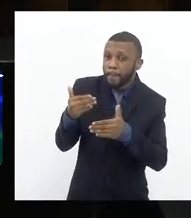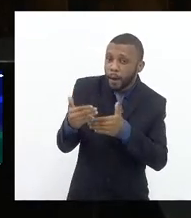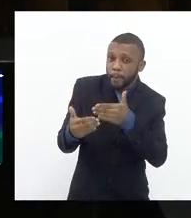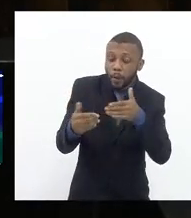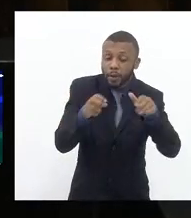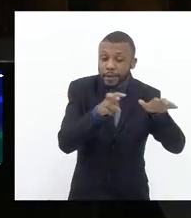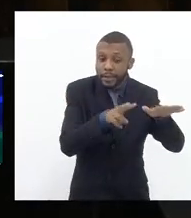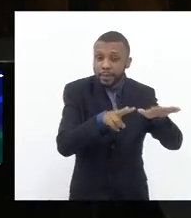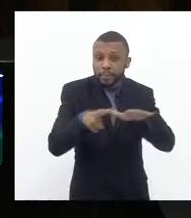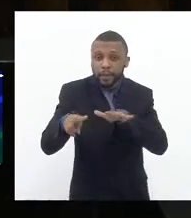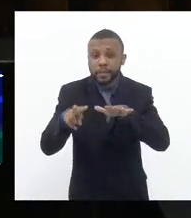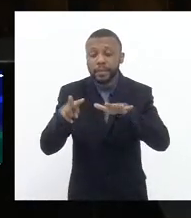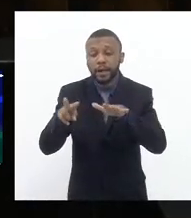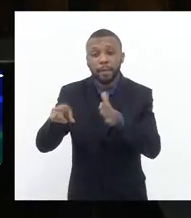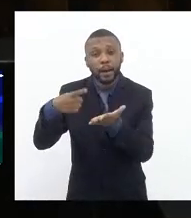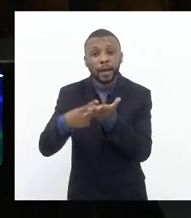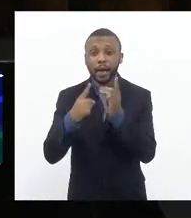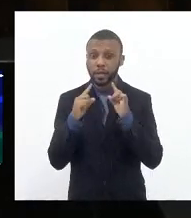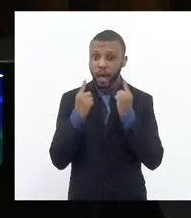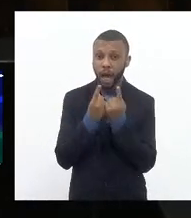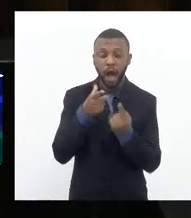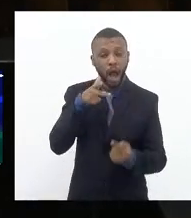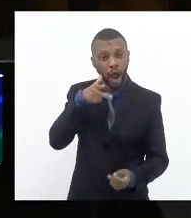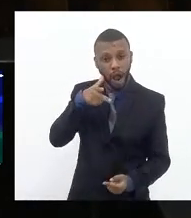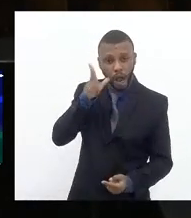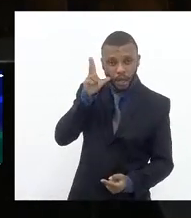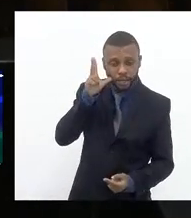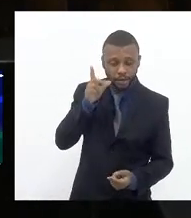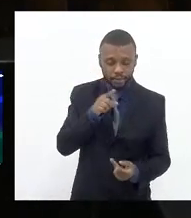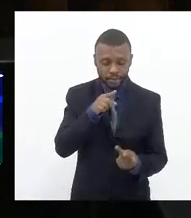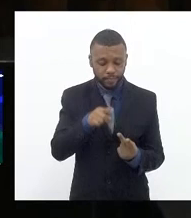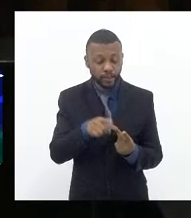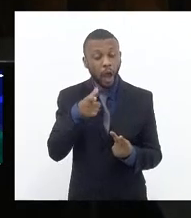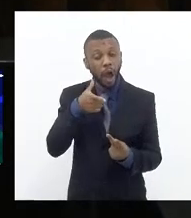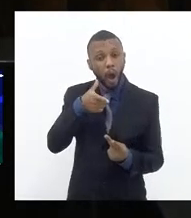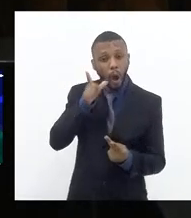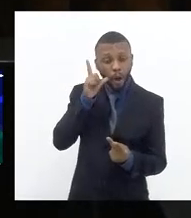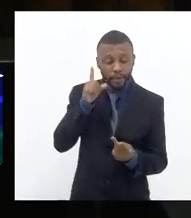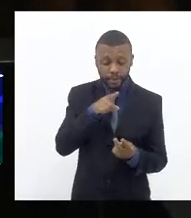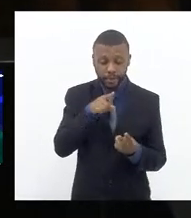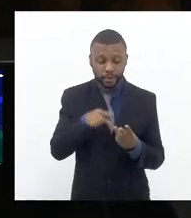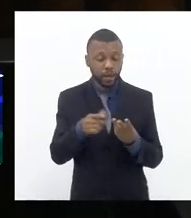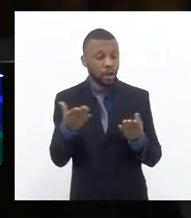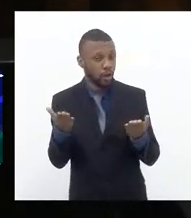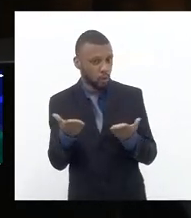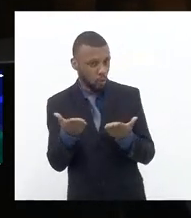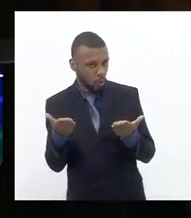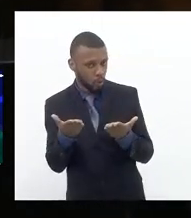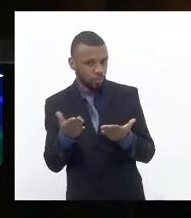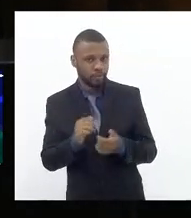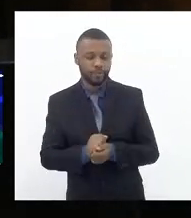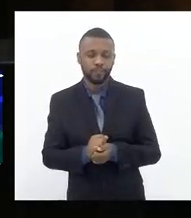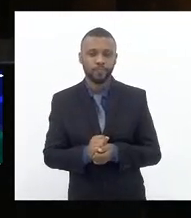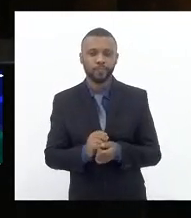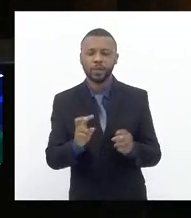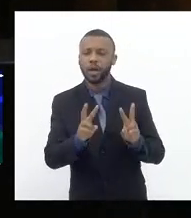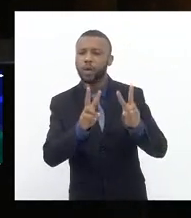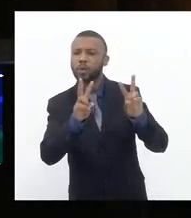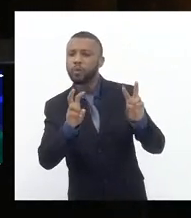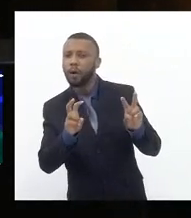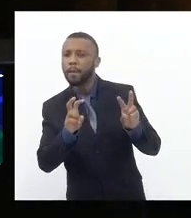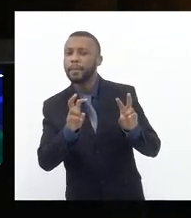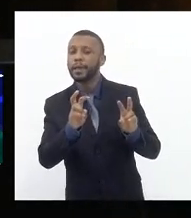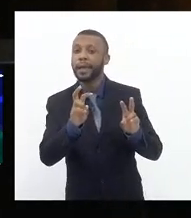semana, anteontem, ontem e hoje, sob a presidência das comissões